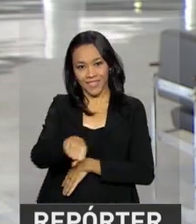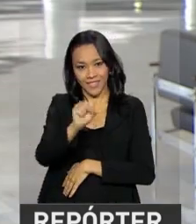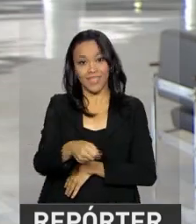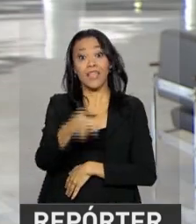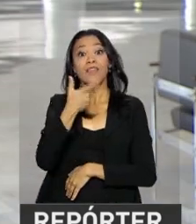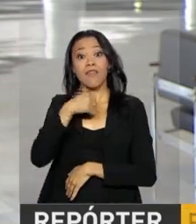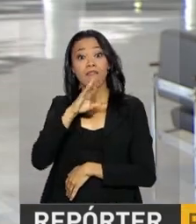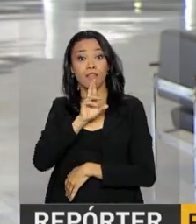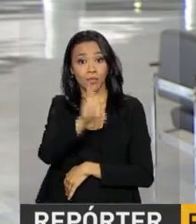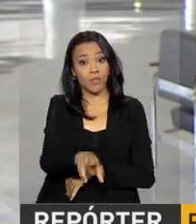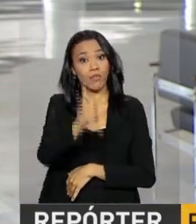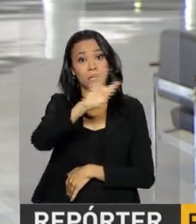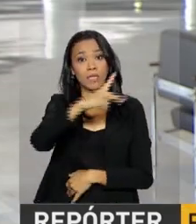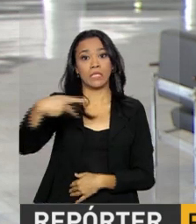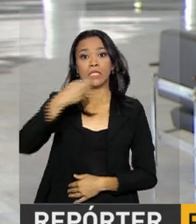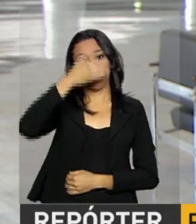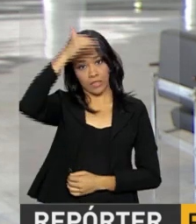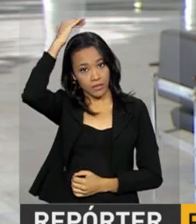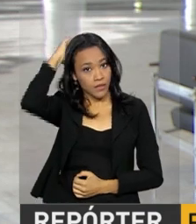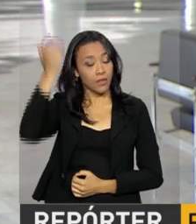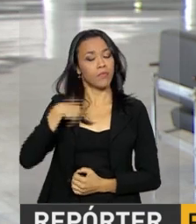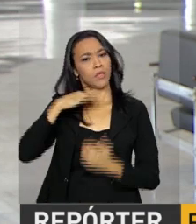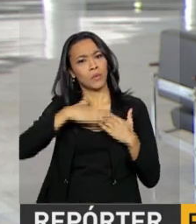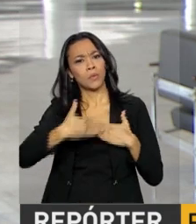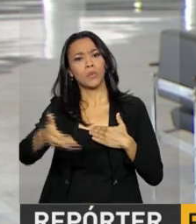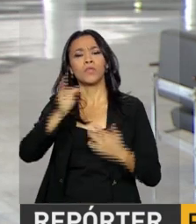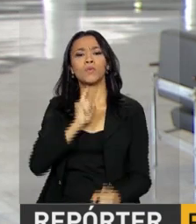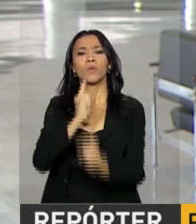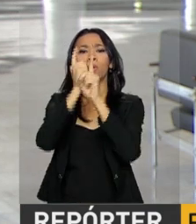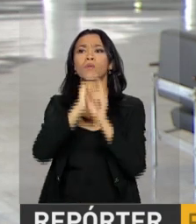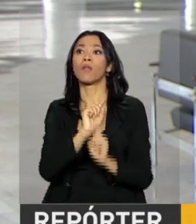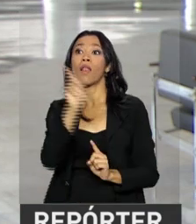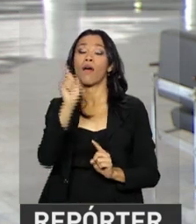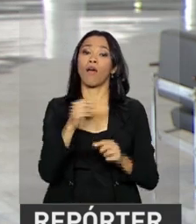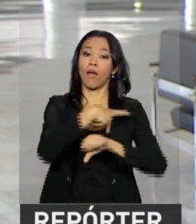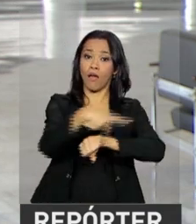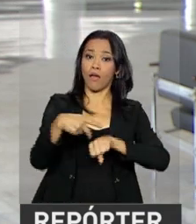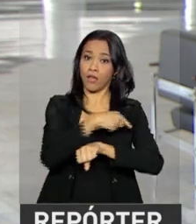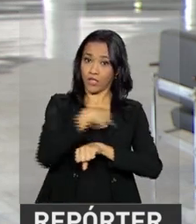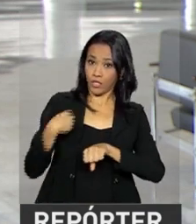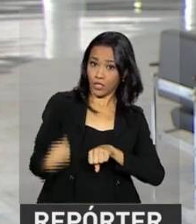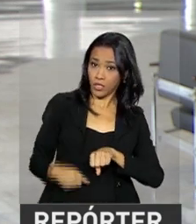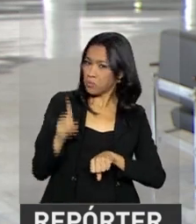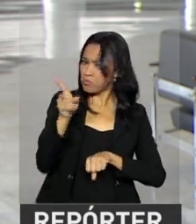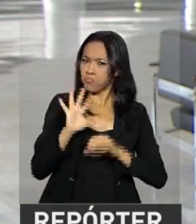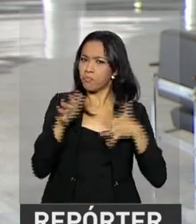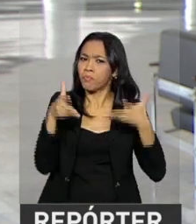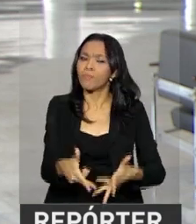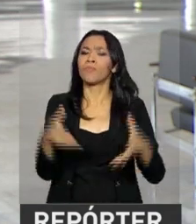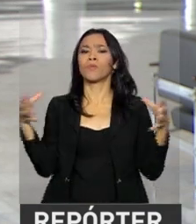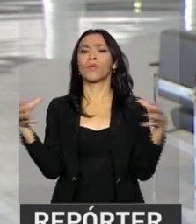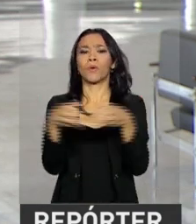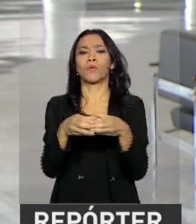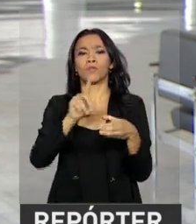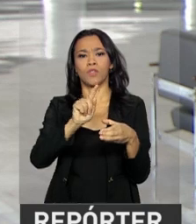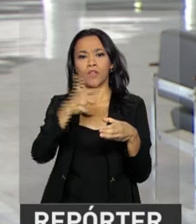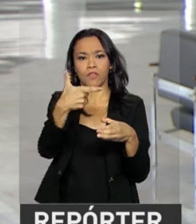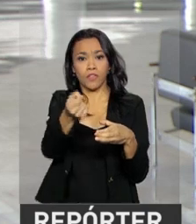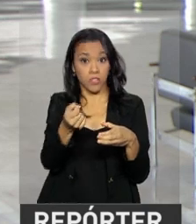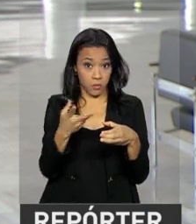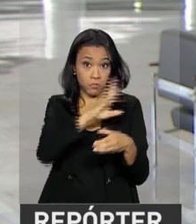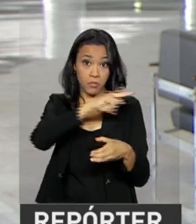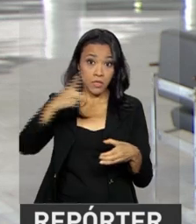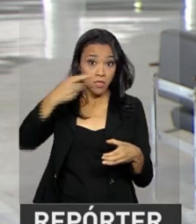o presidente da República, Michel Temer, durante a sua visita à China para participar do encontro do G20. O presidente disse